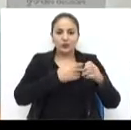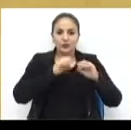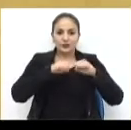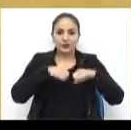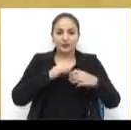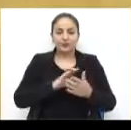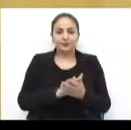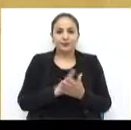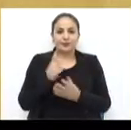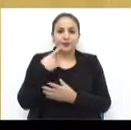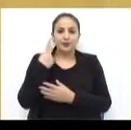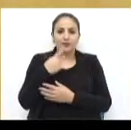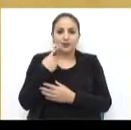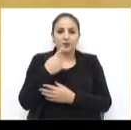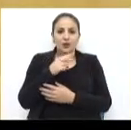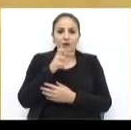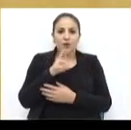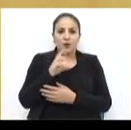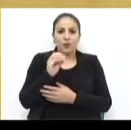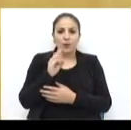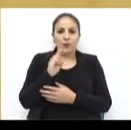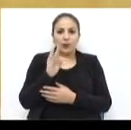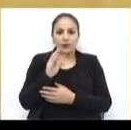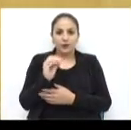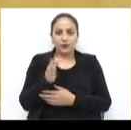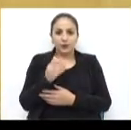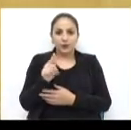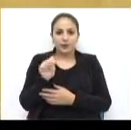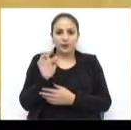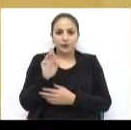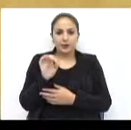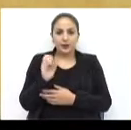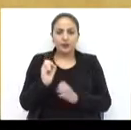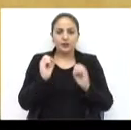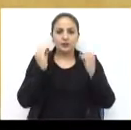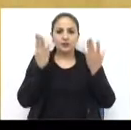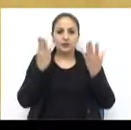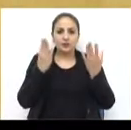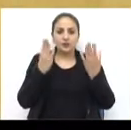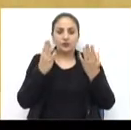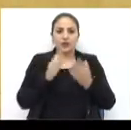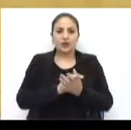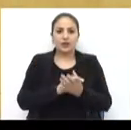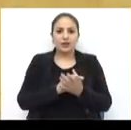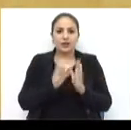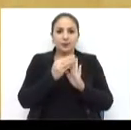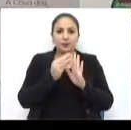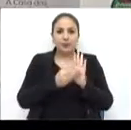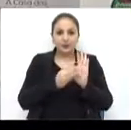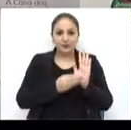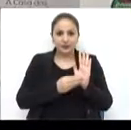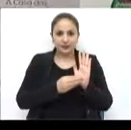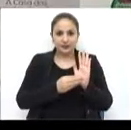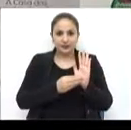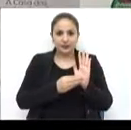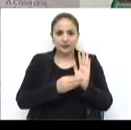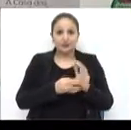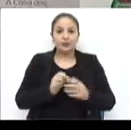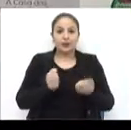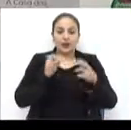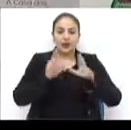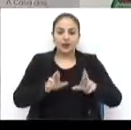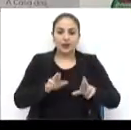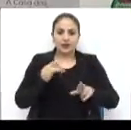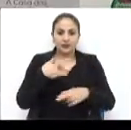sistema. Vereador Roberto Gabriel comemora a liberação de emendas parlamentares para hospitais. Para a área da saúde, tudo que a